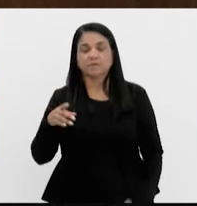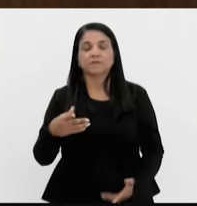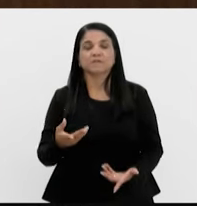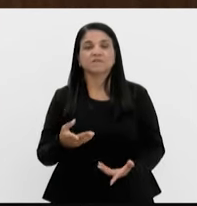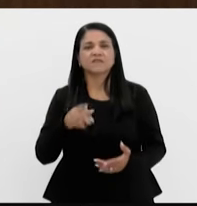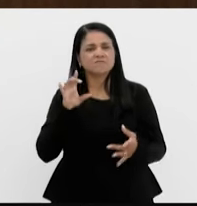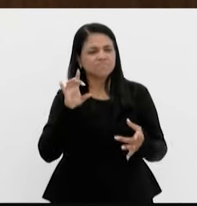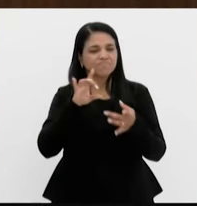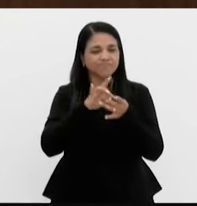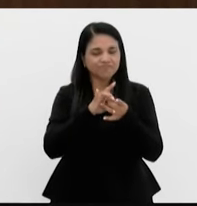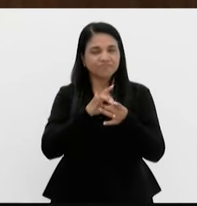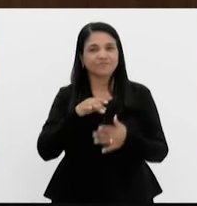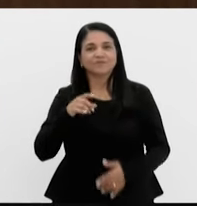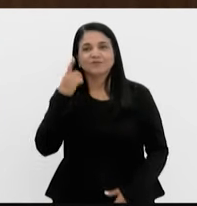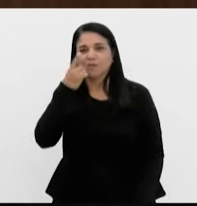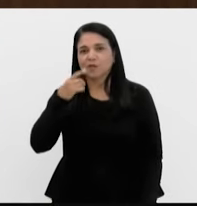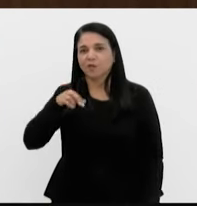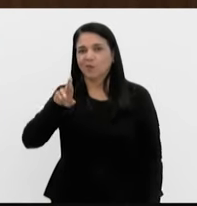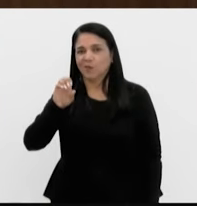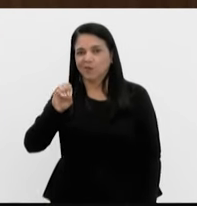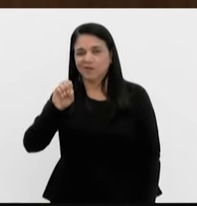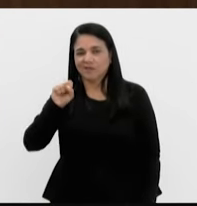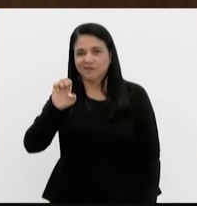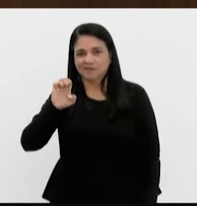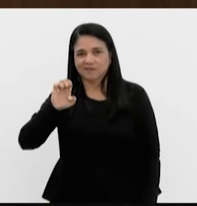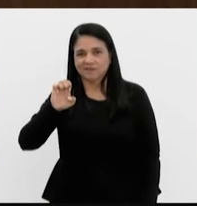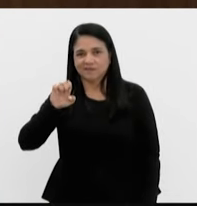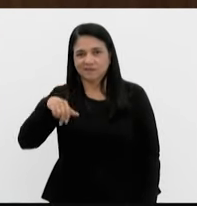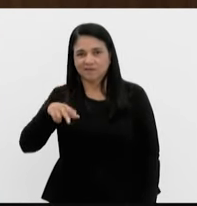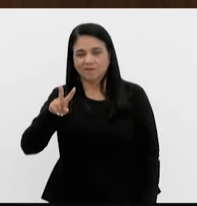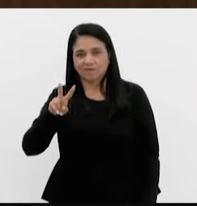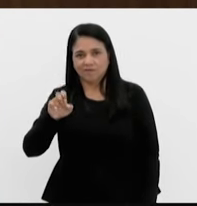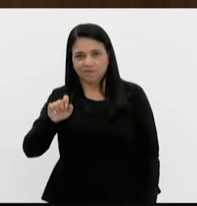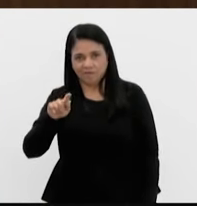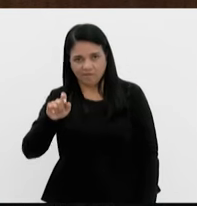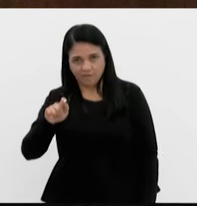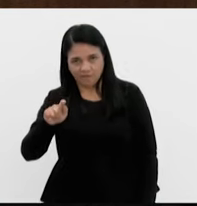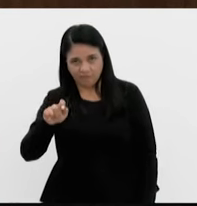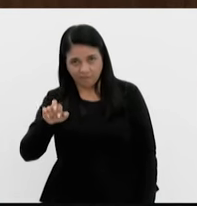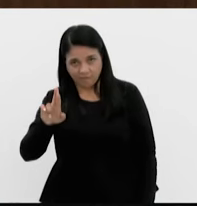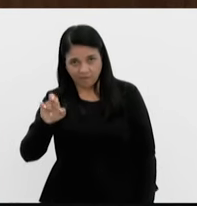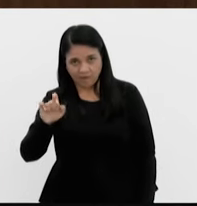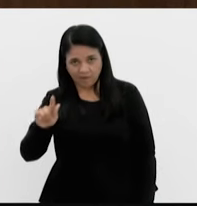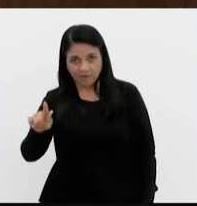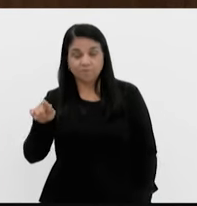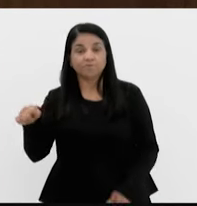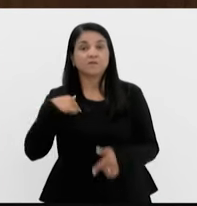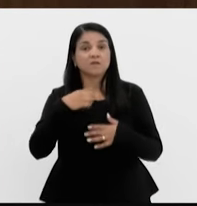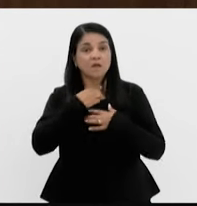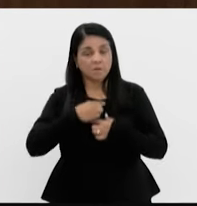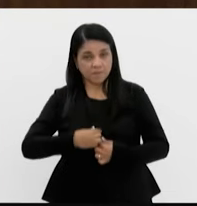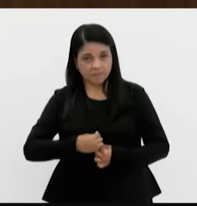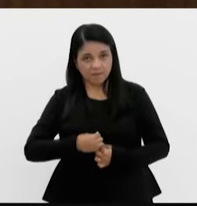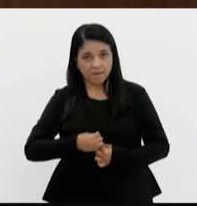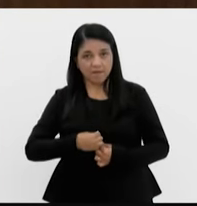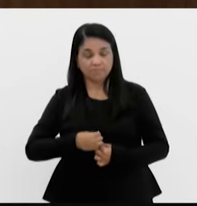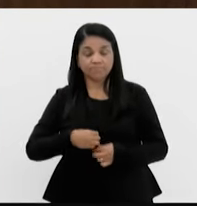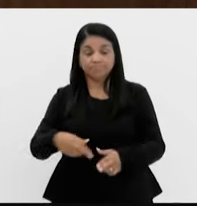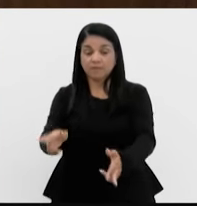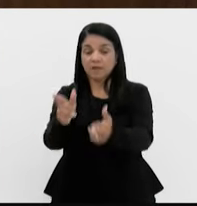excelência a minha opinião que a medalha compete toda e inteira